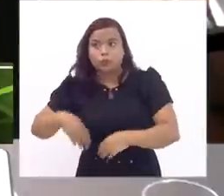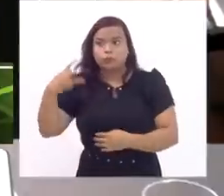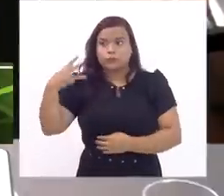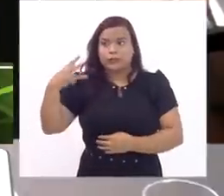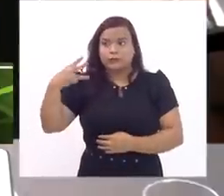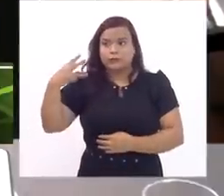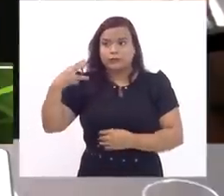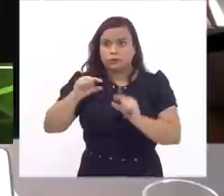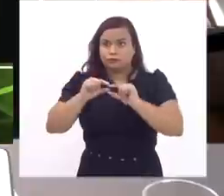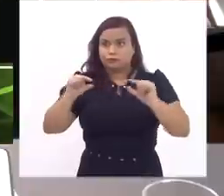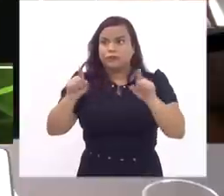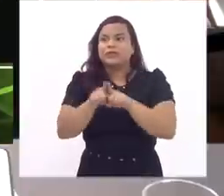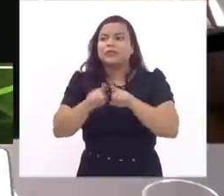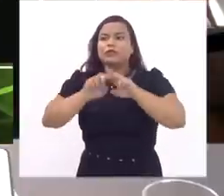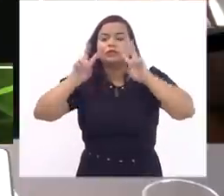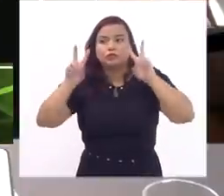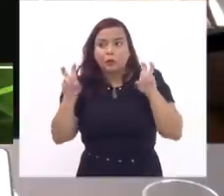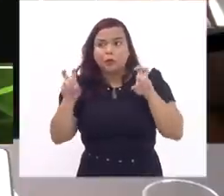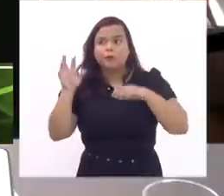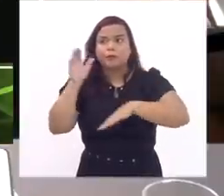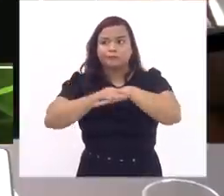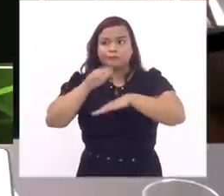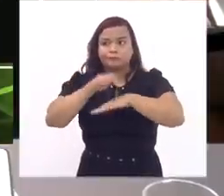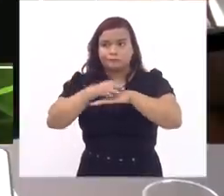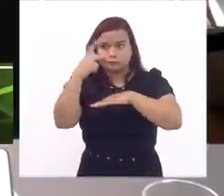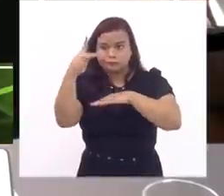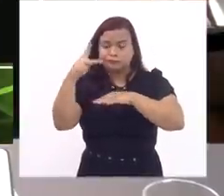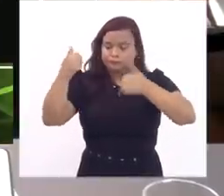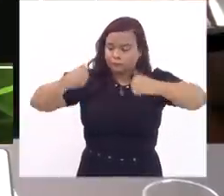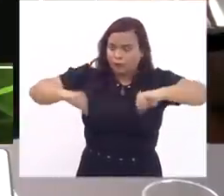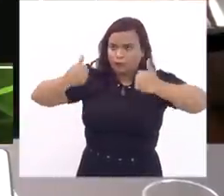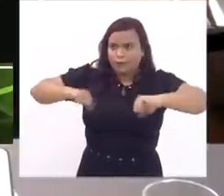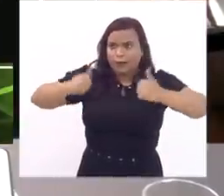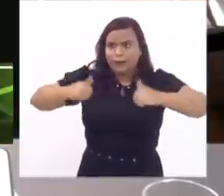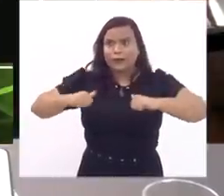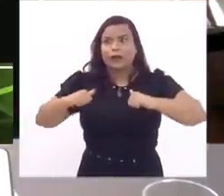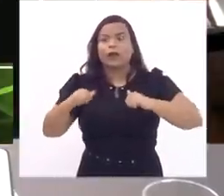aí ao exame de Vossa Excelência,